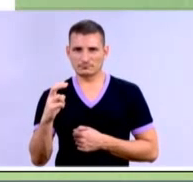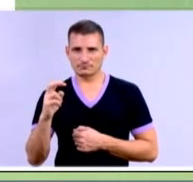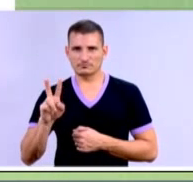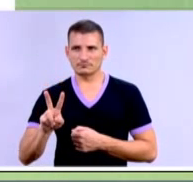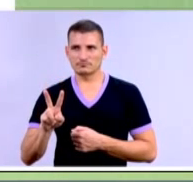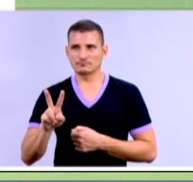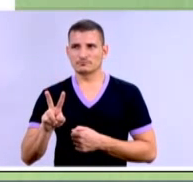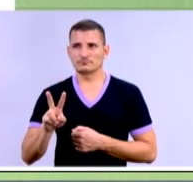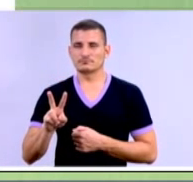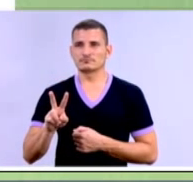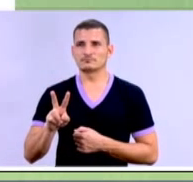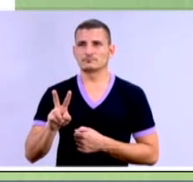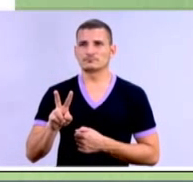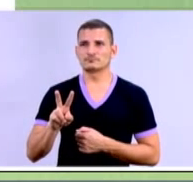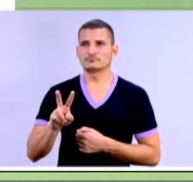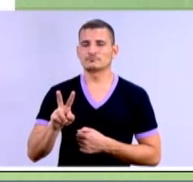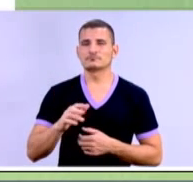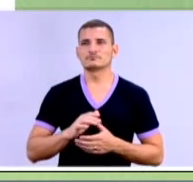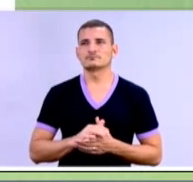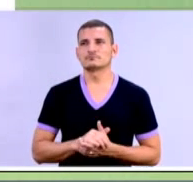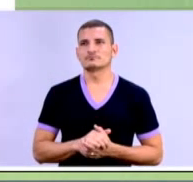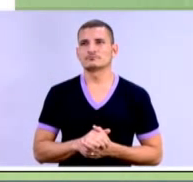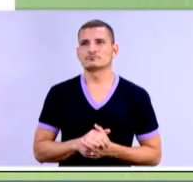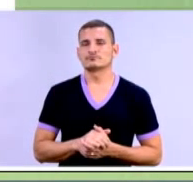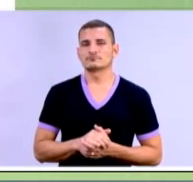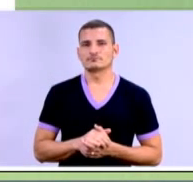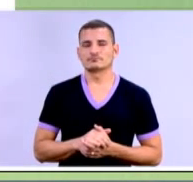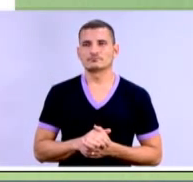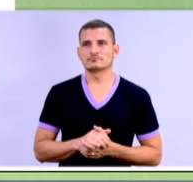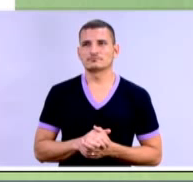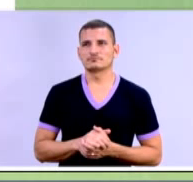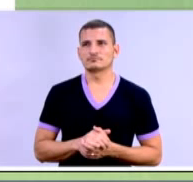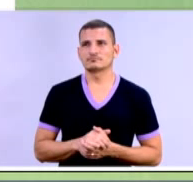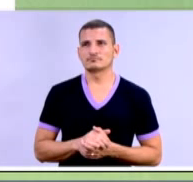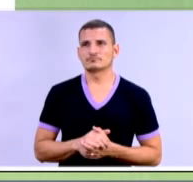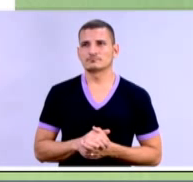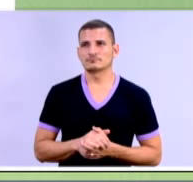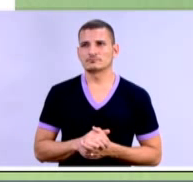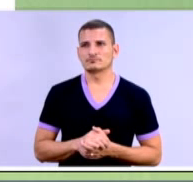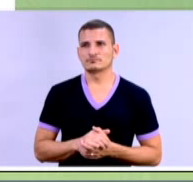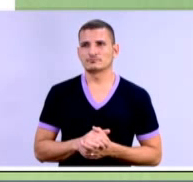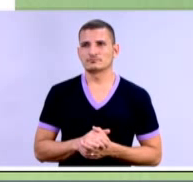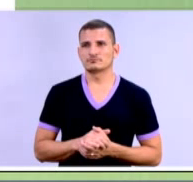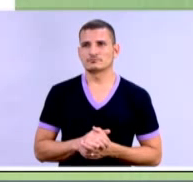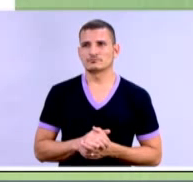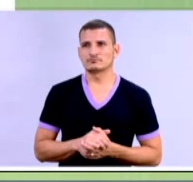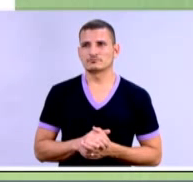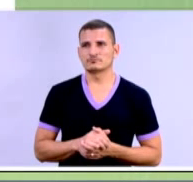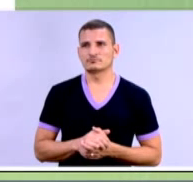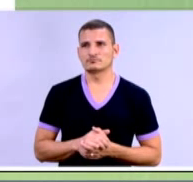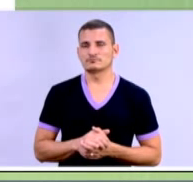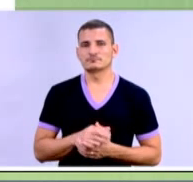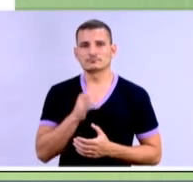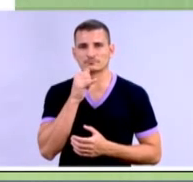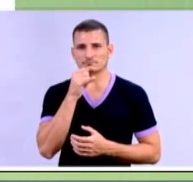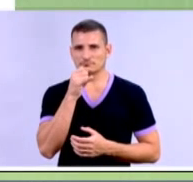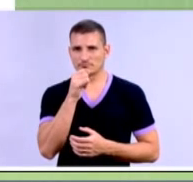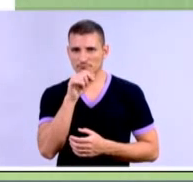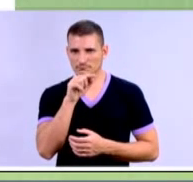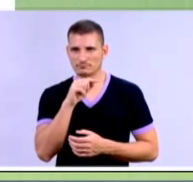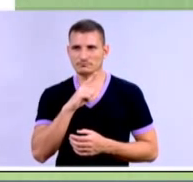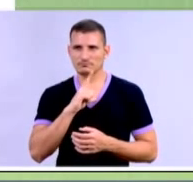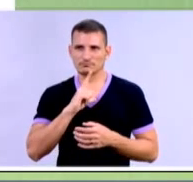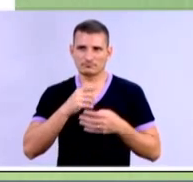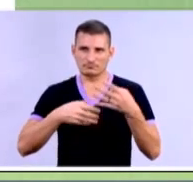está transmitindo tensão alguma. Imaginem só, se a gente chega aqui, que se tem essa interferência, aí eu tenho